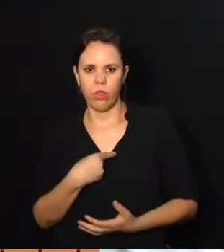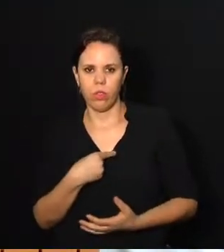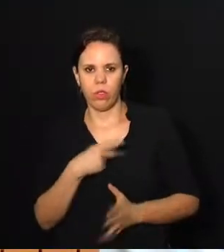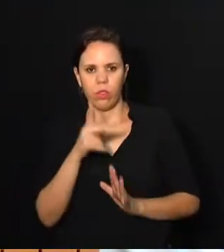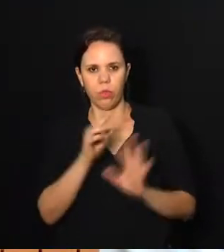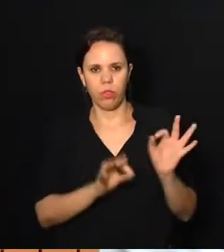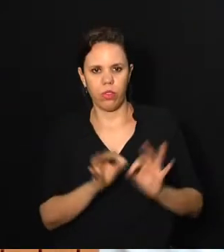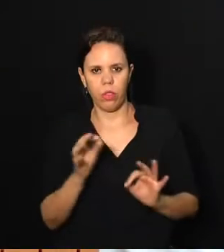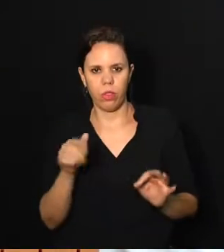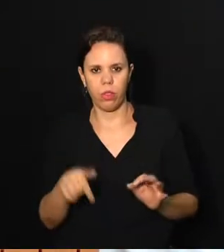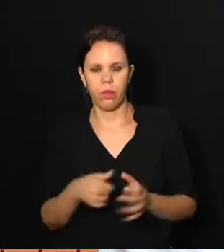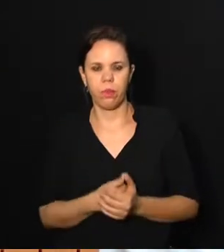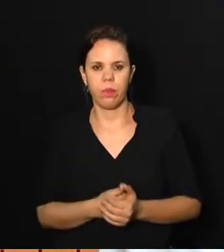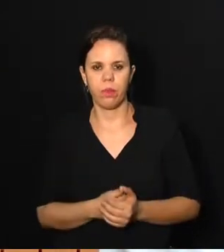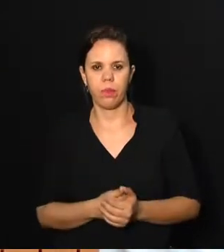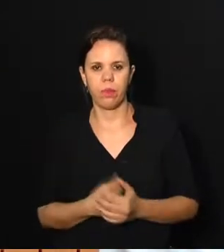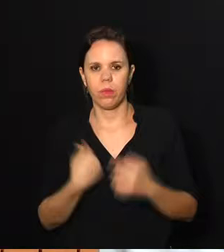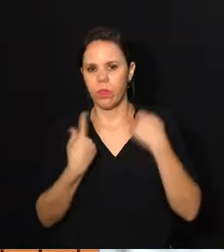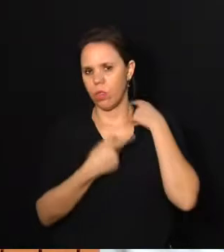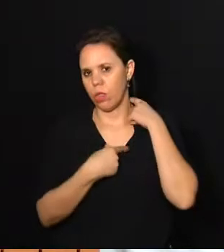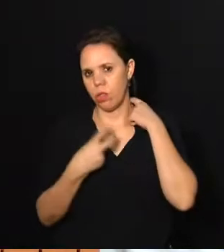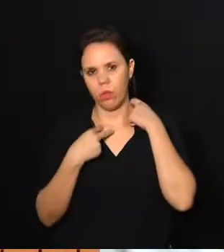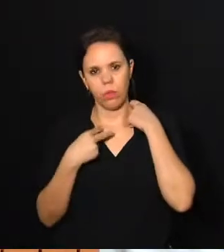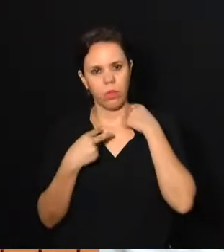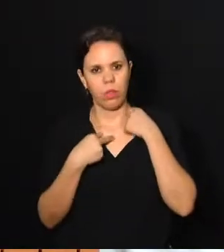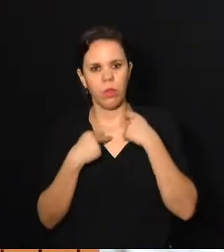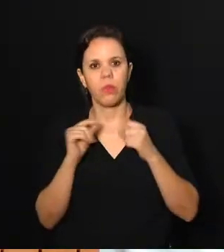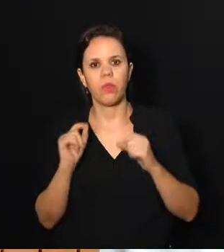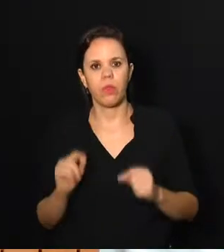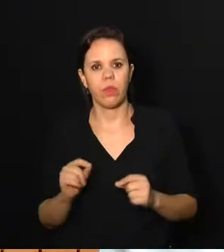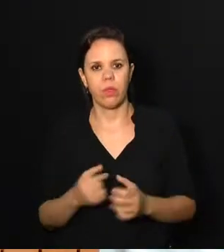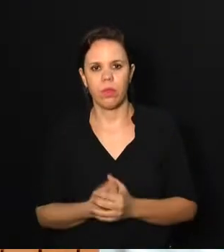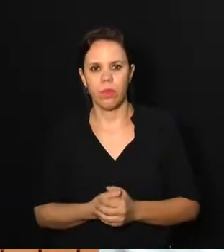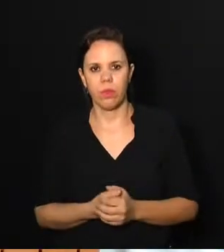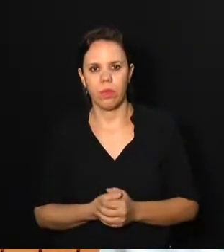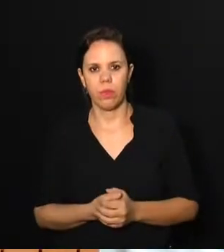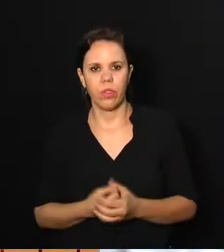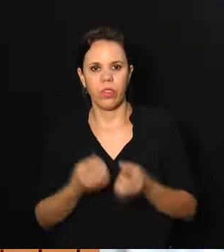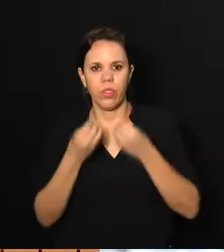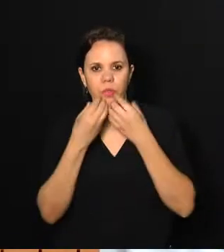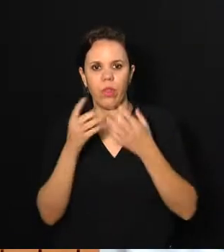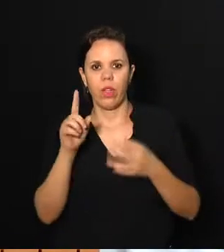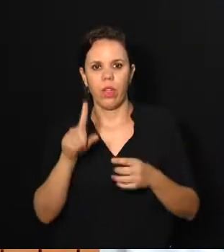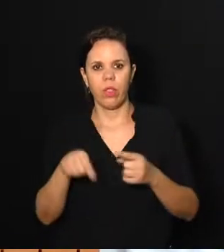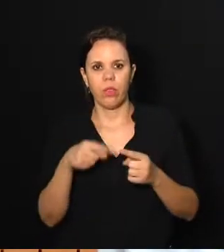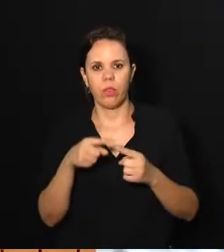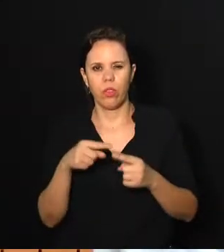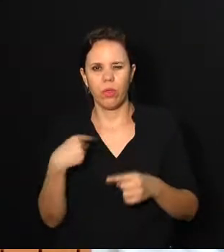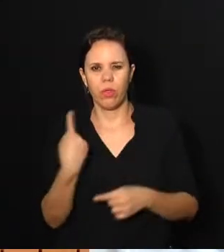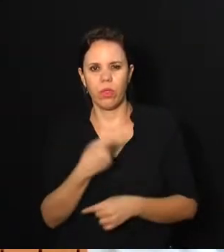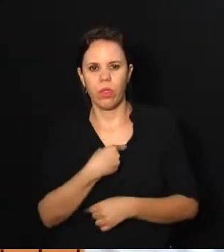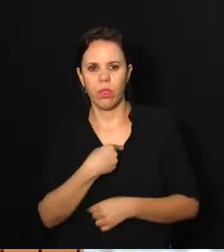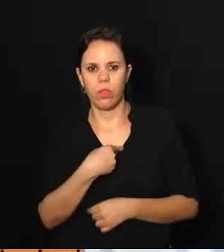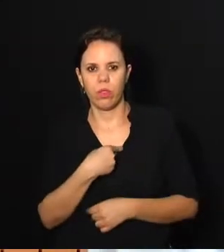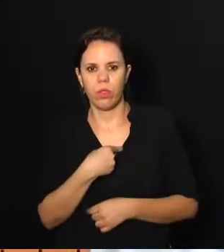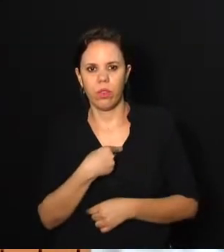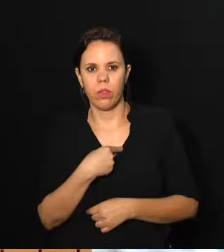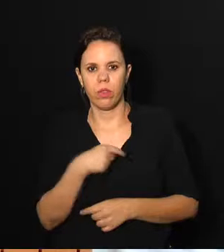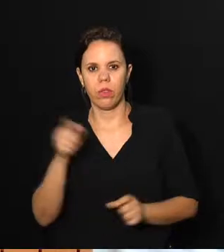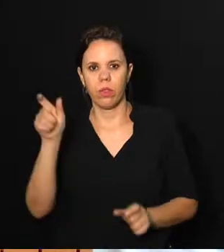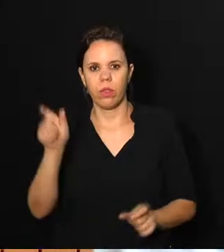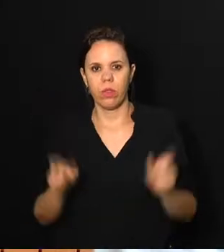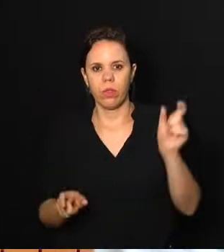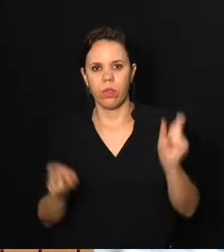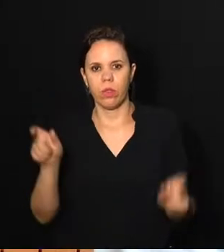projeto aqui, nós não podemos deixar de falar isso, o objetivo nosso. E nós, com essas pessoas